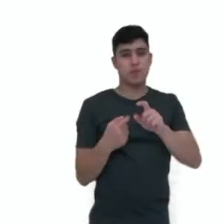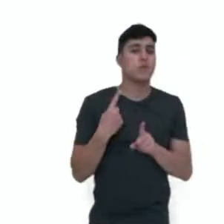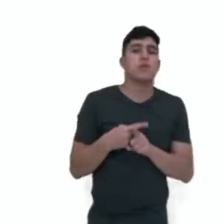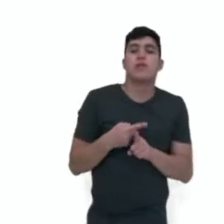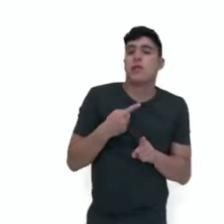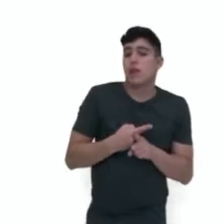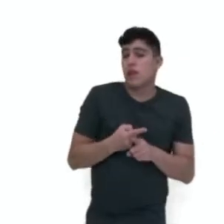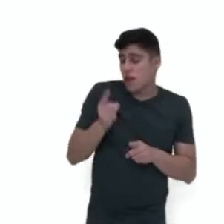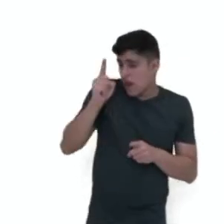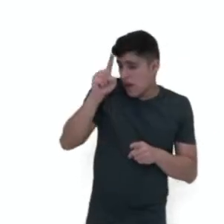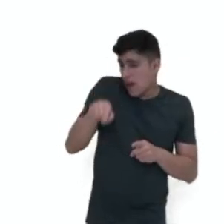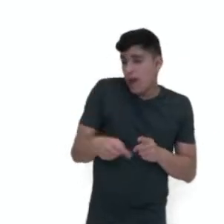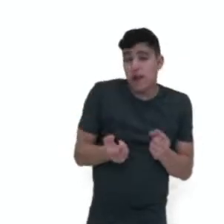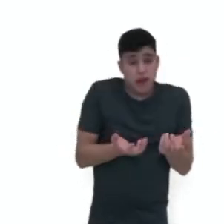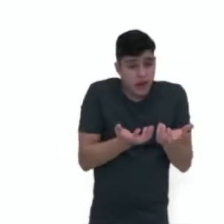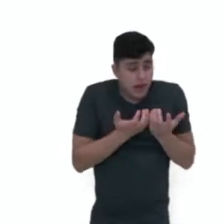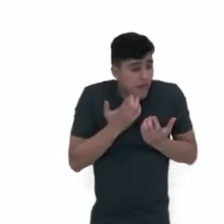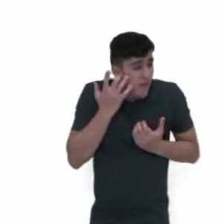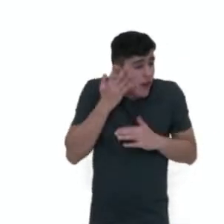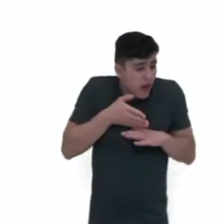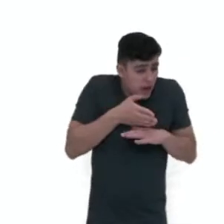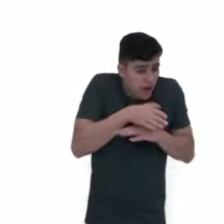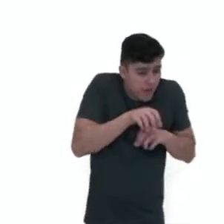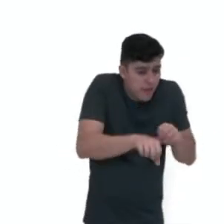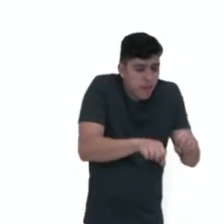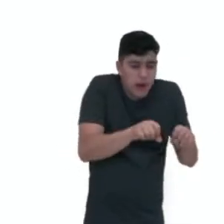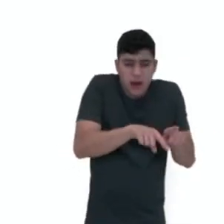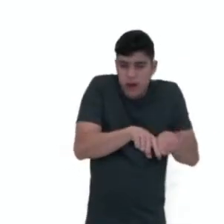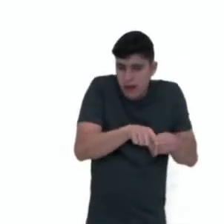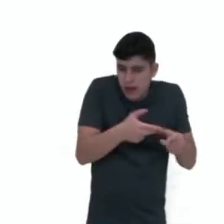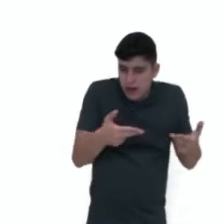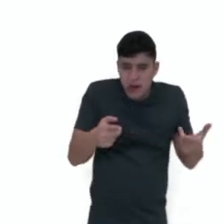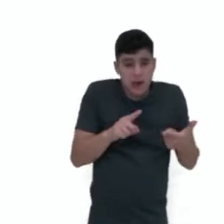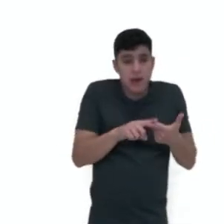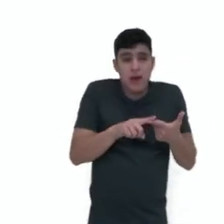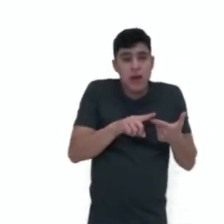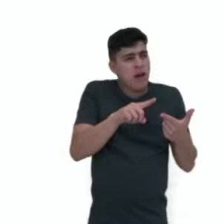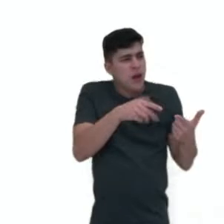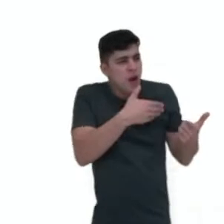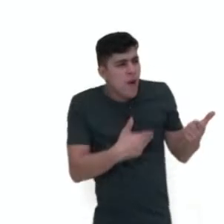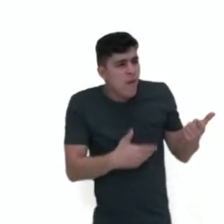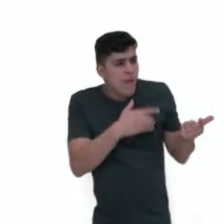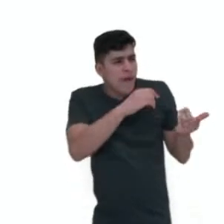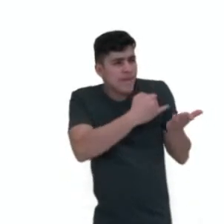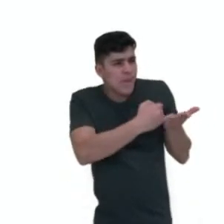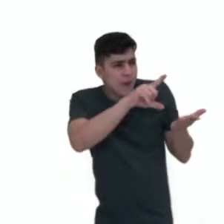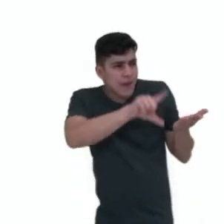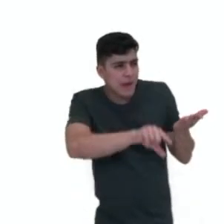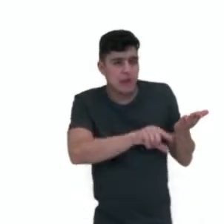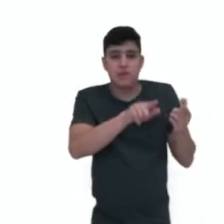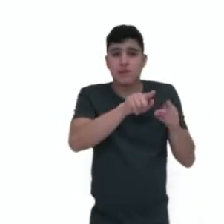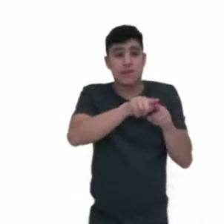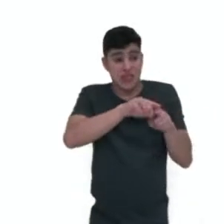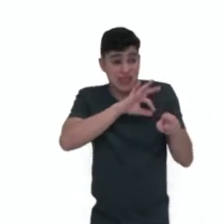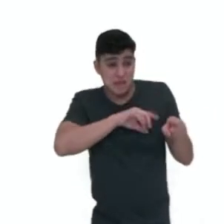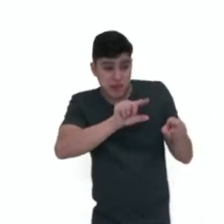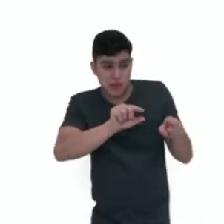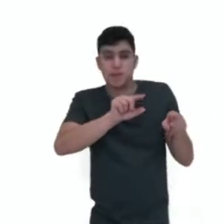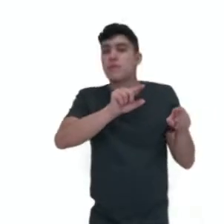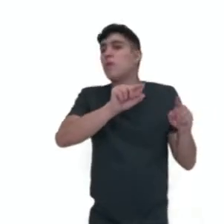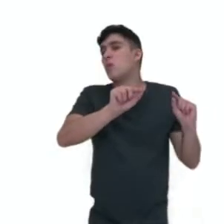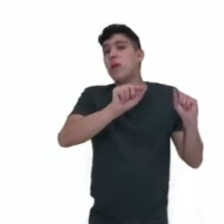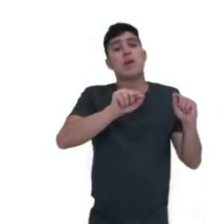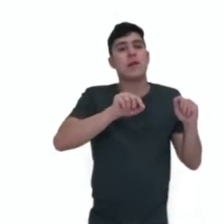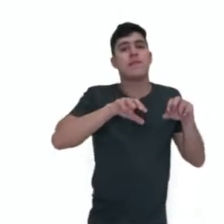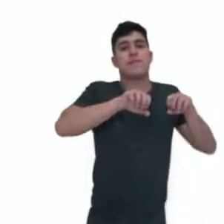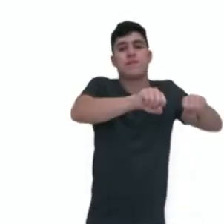A busca de fácil acesso a matérias-primas, incentivos fiscais e mão de obra barata. Tudo isso para reduzir os